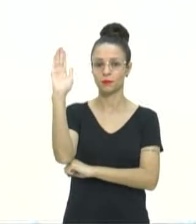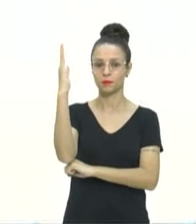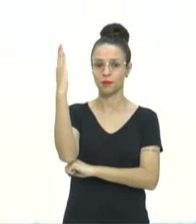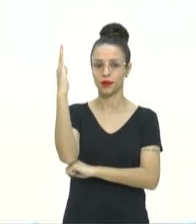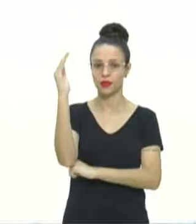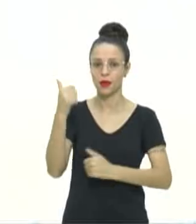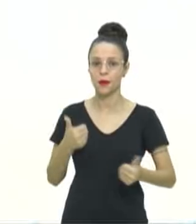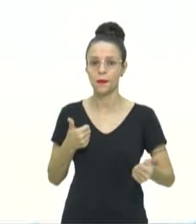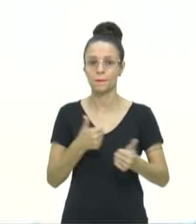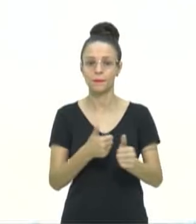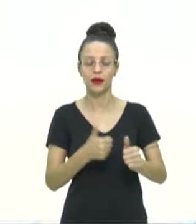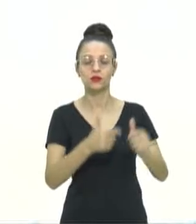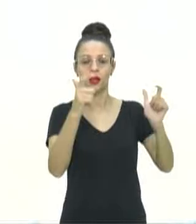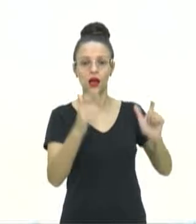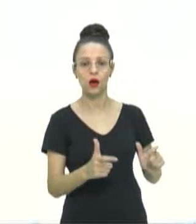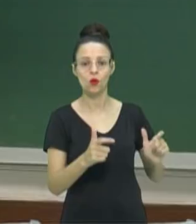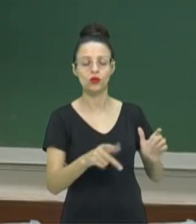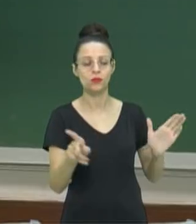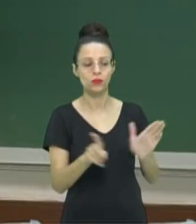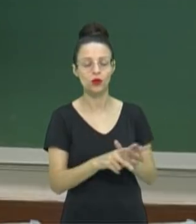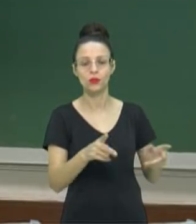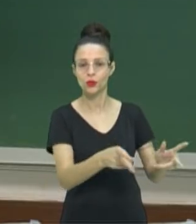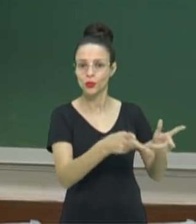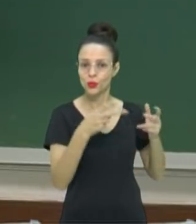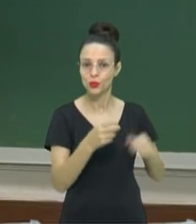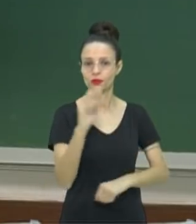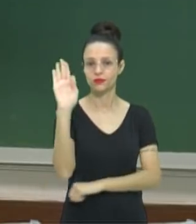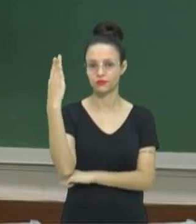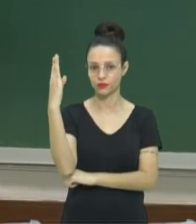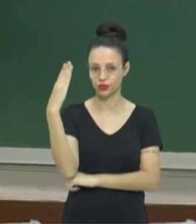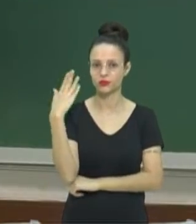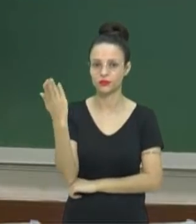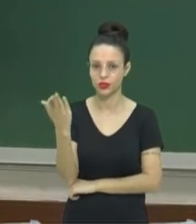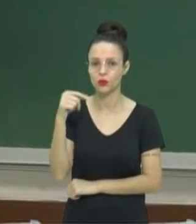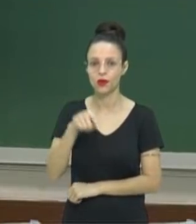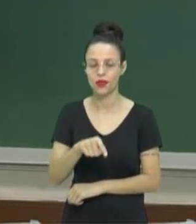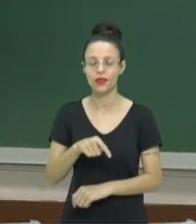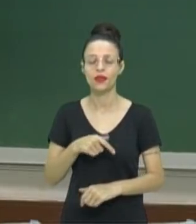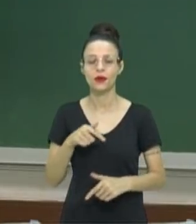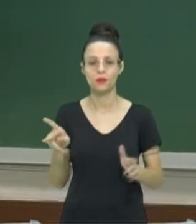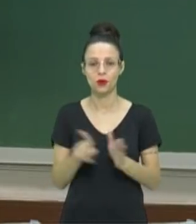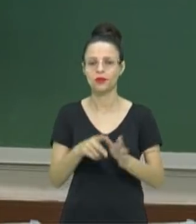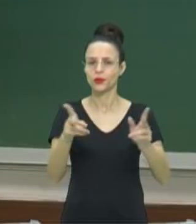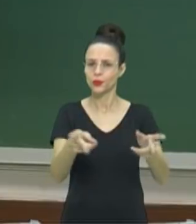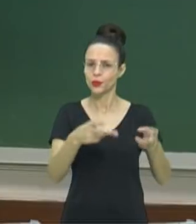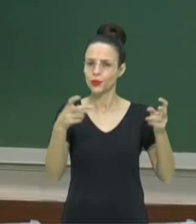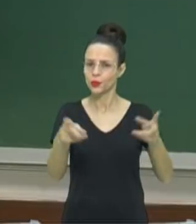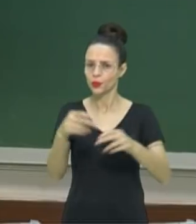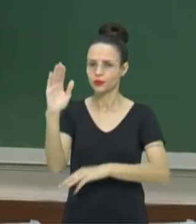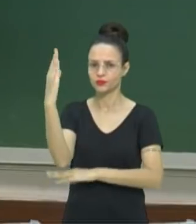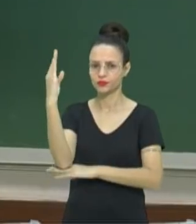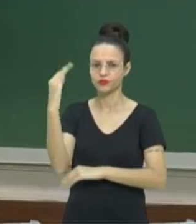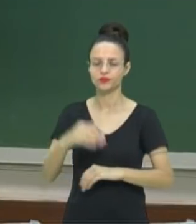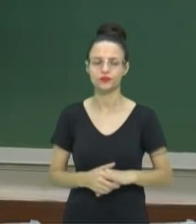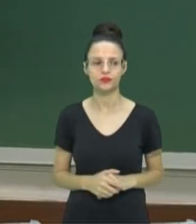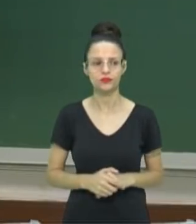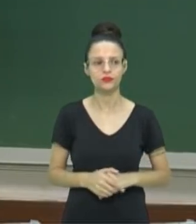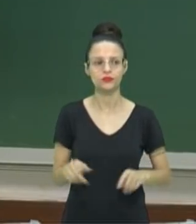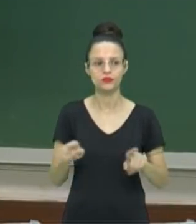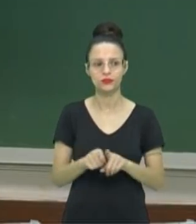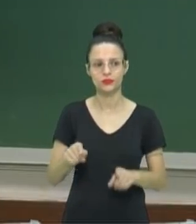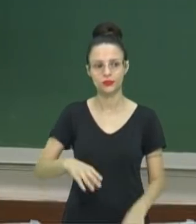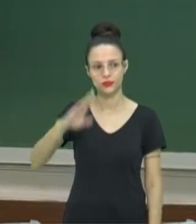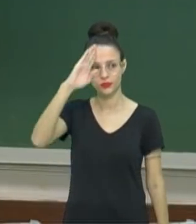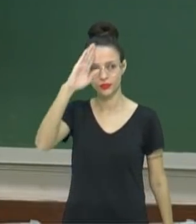áreas de exploração desse recurso natural. Então, atividade ali do extrativismo, né? Predomínio de estabelecimentos